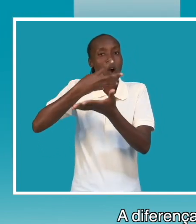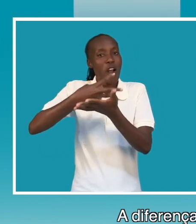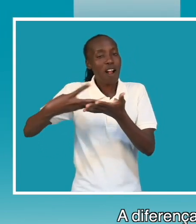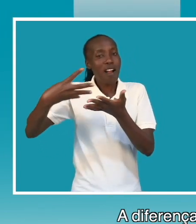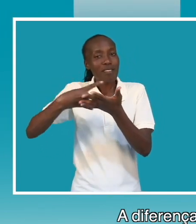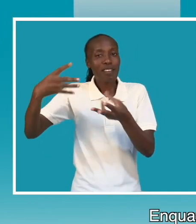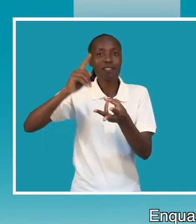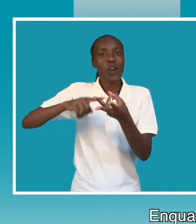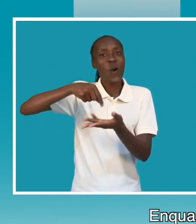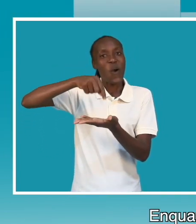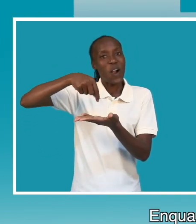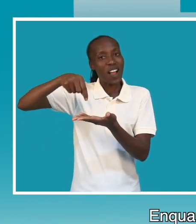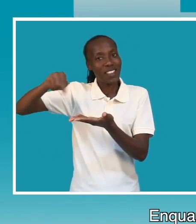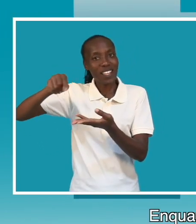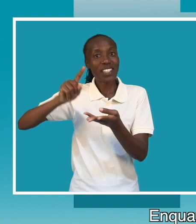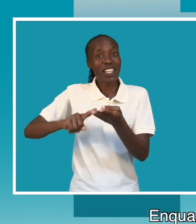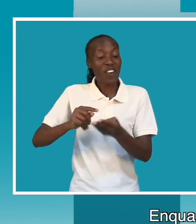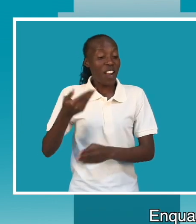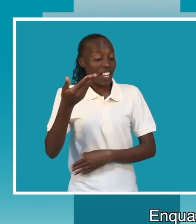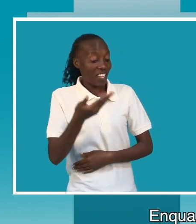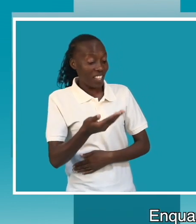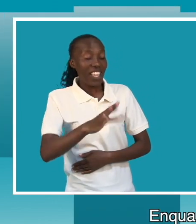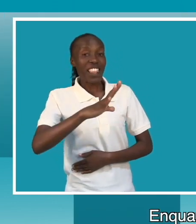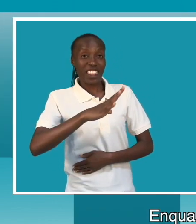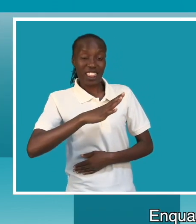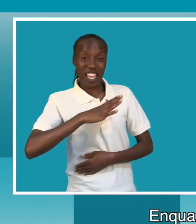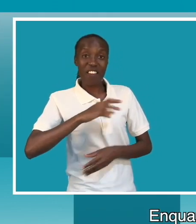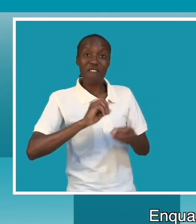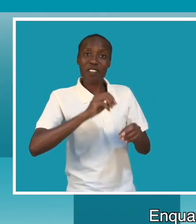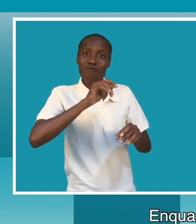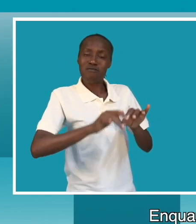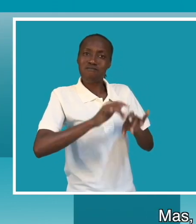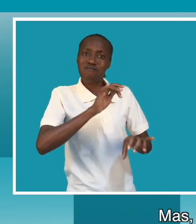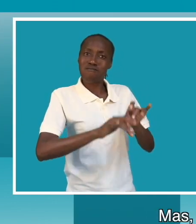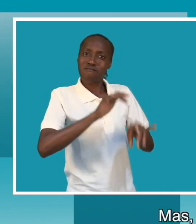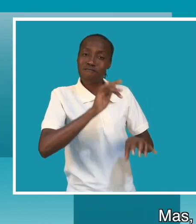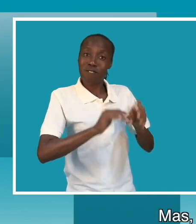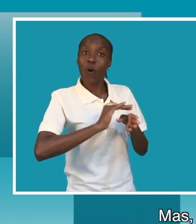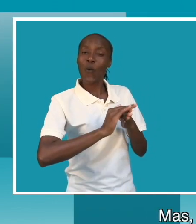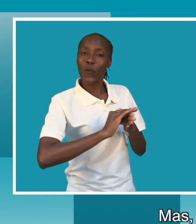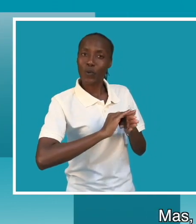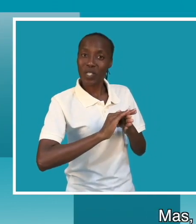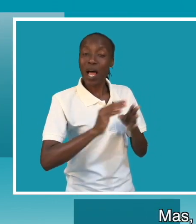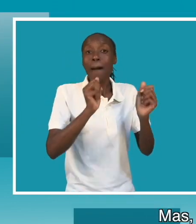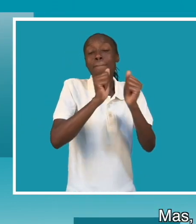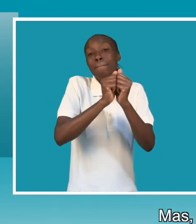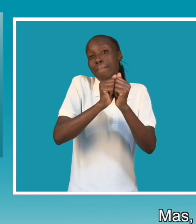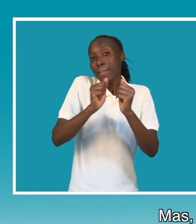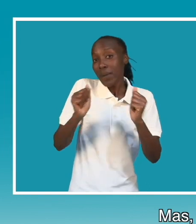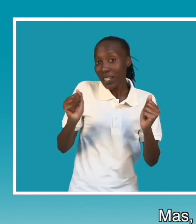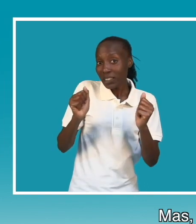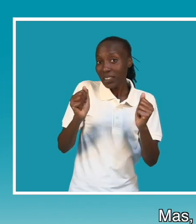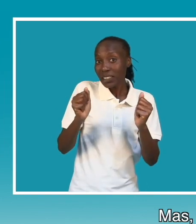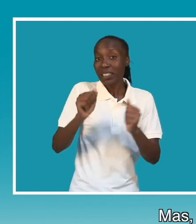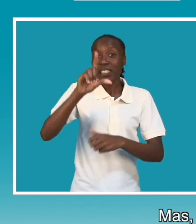caneta. Enquanto deste lado, é a máquina que usamos as teclas, mas as